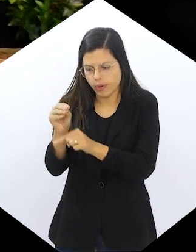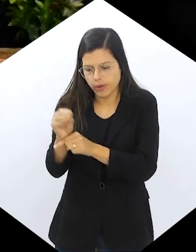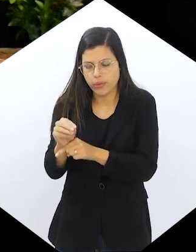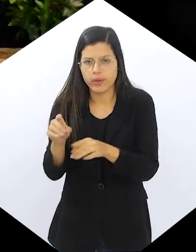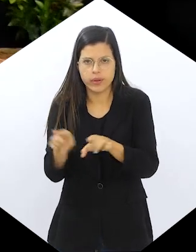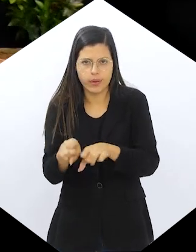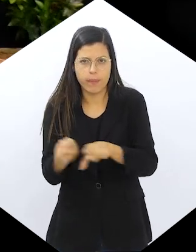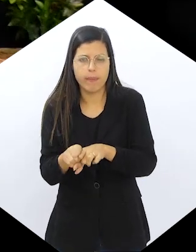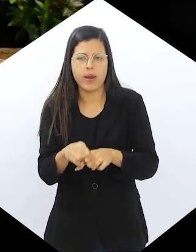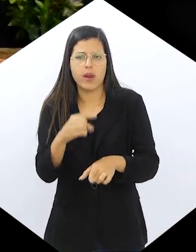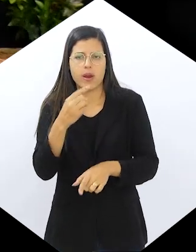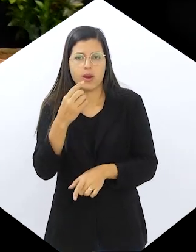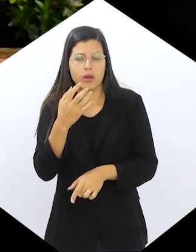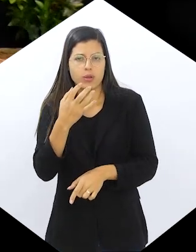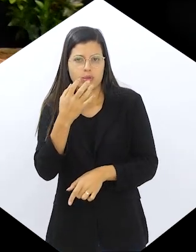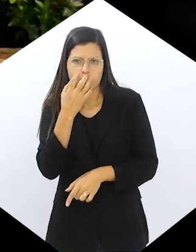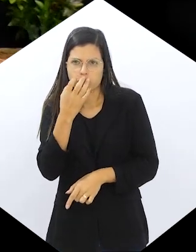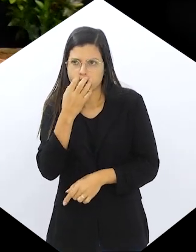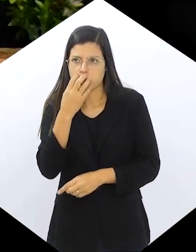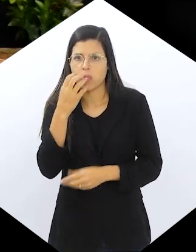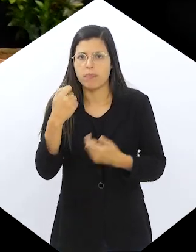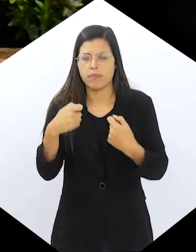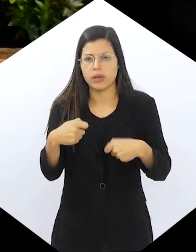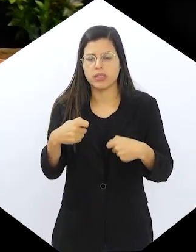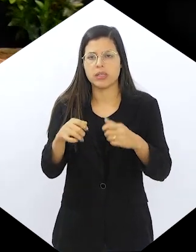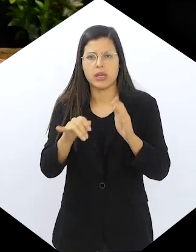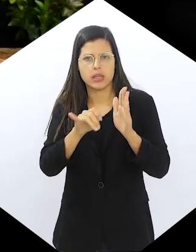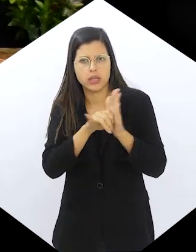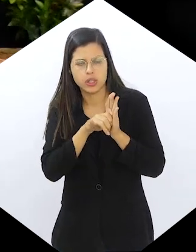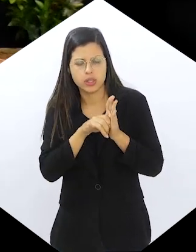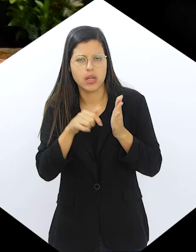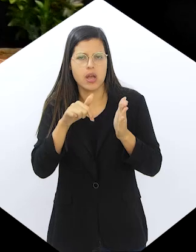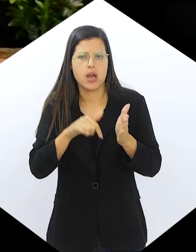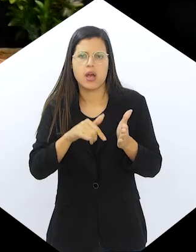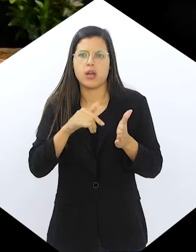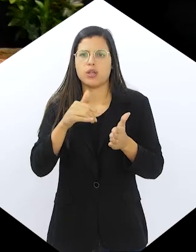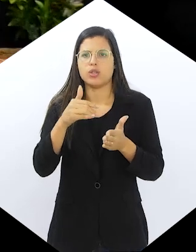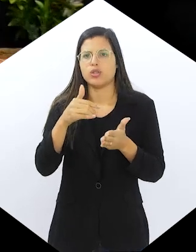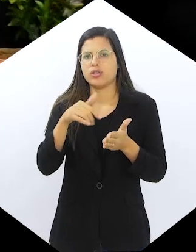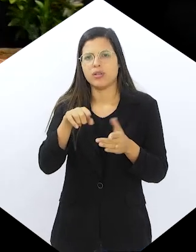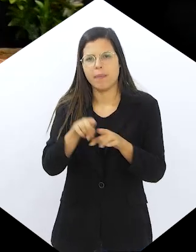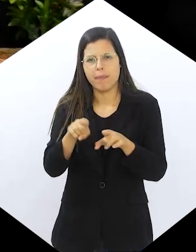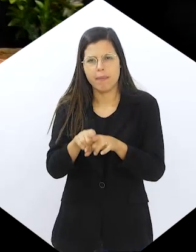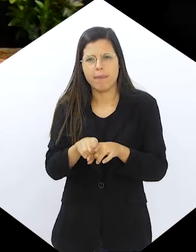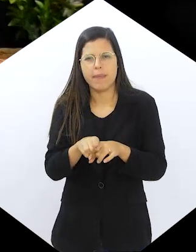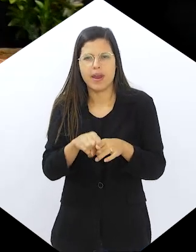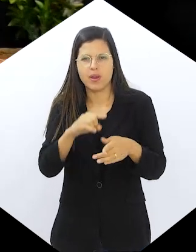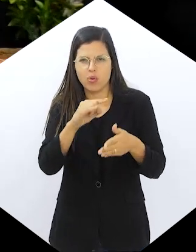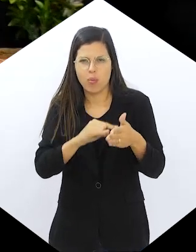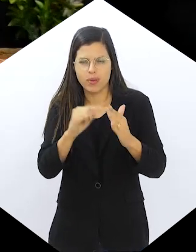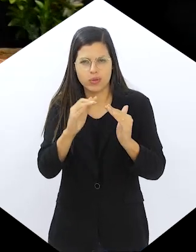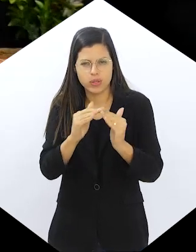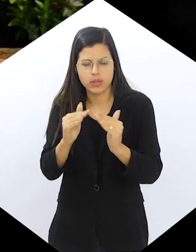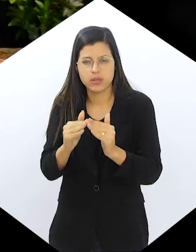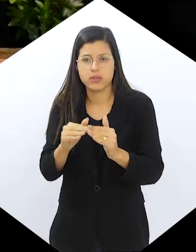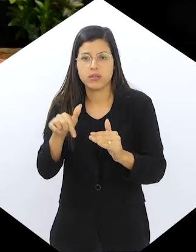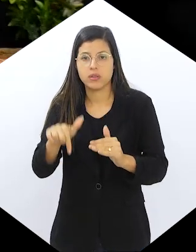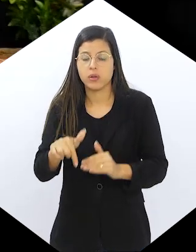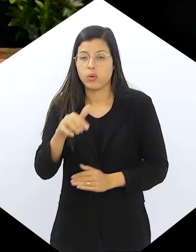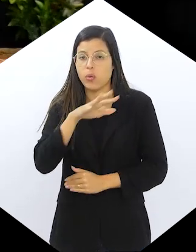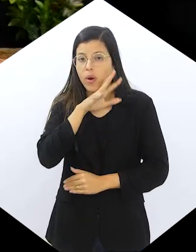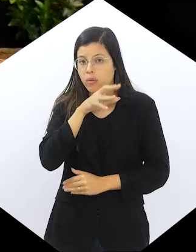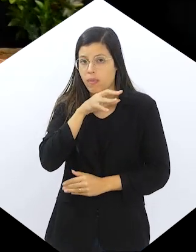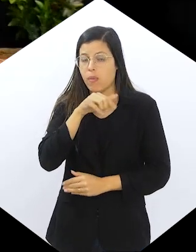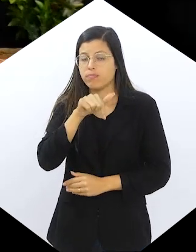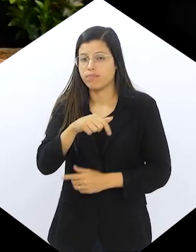animal, porque o tutor ele tem que apresentar todos aqueles documentos básicos de identidade, comprovante de residência, e o animal ele precisa estar com a vacinação em